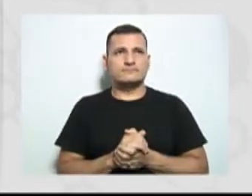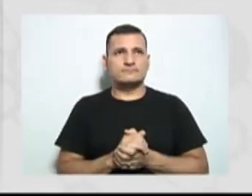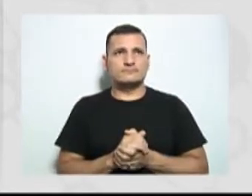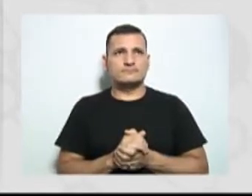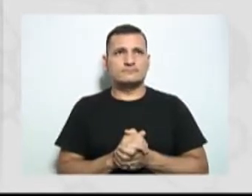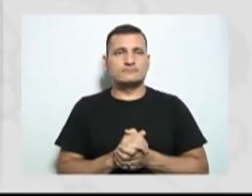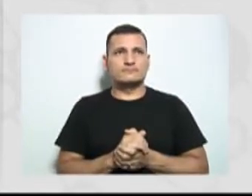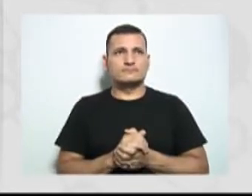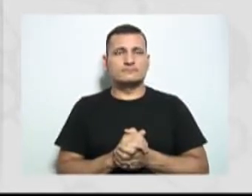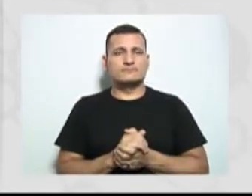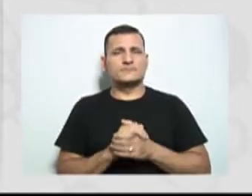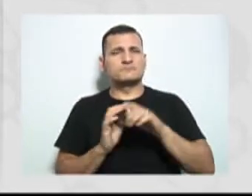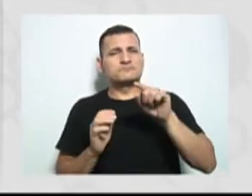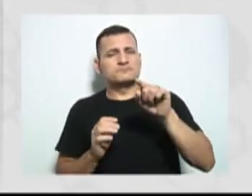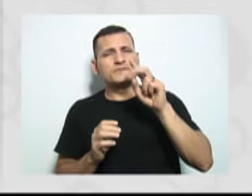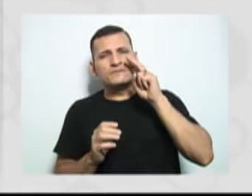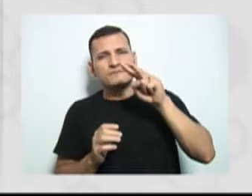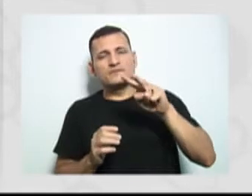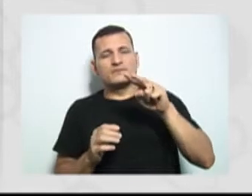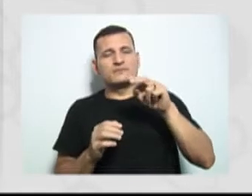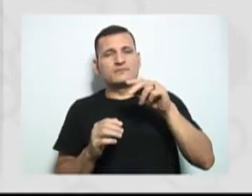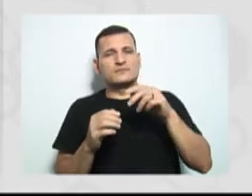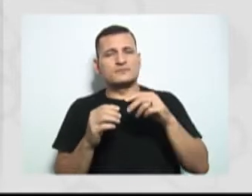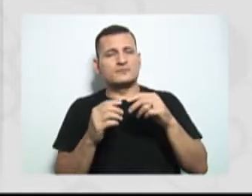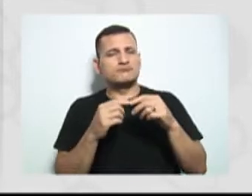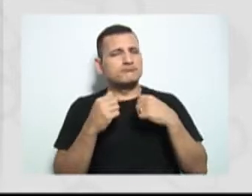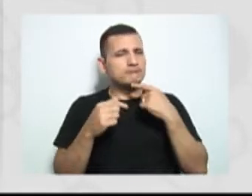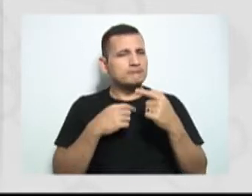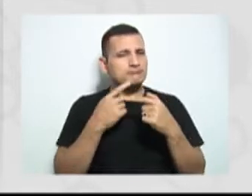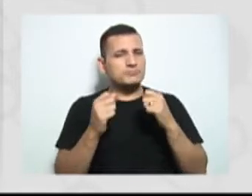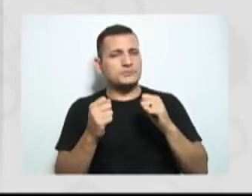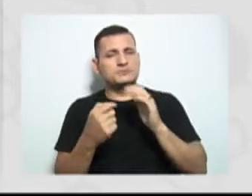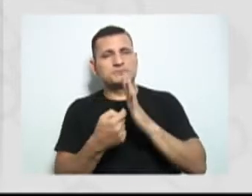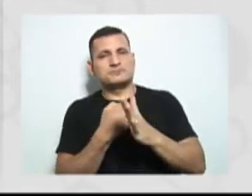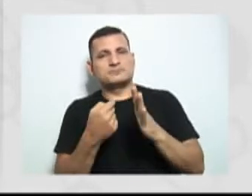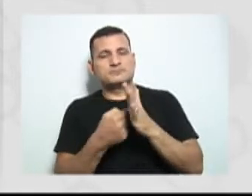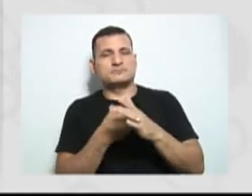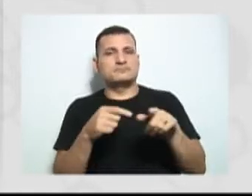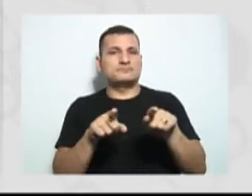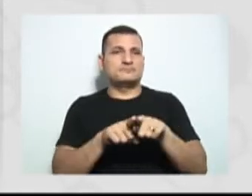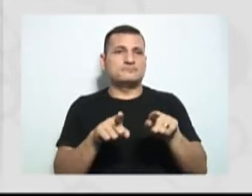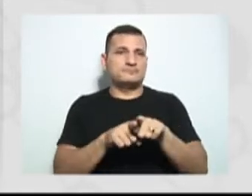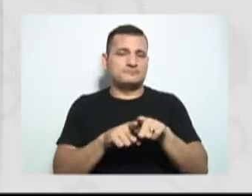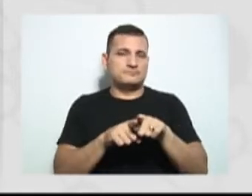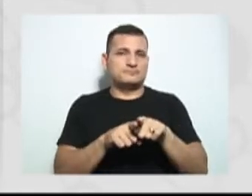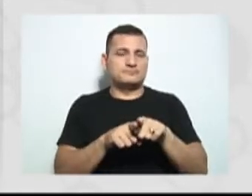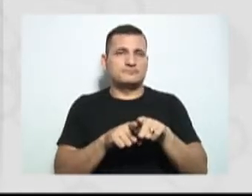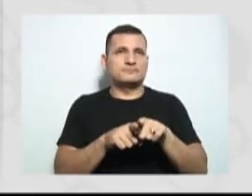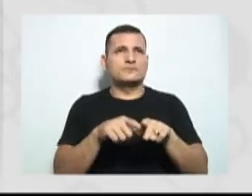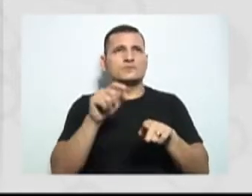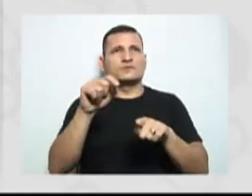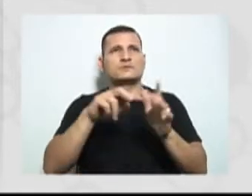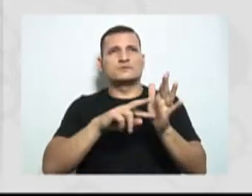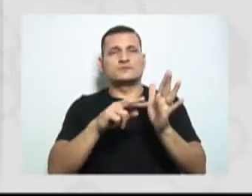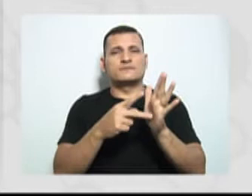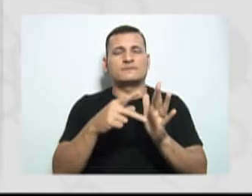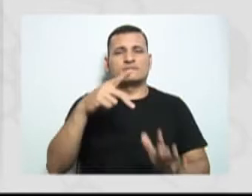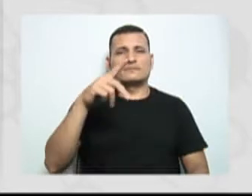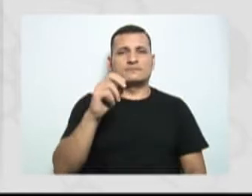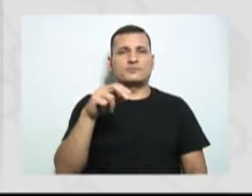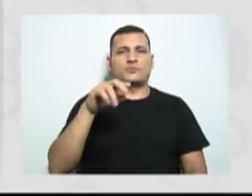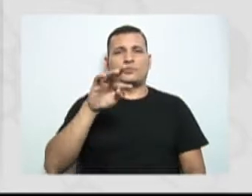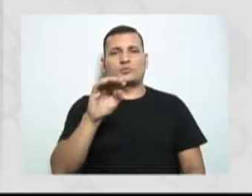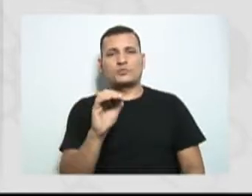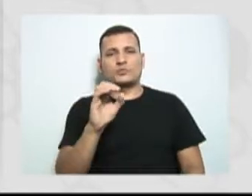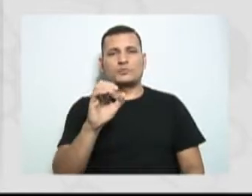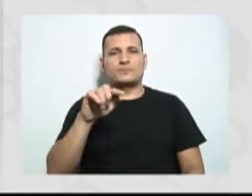Vocês podem ficar se questionando aí na sala de aula, mas vocês podem também mandar no nosso chat com o que vocês acham do que é um ponto de equilíbrio,